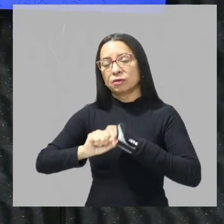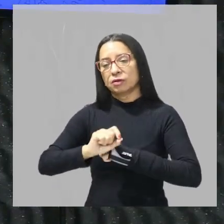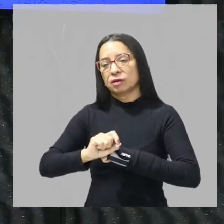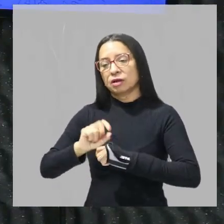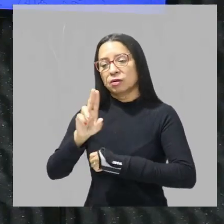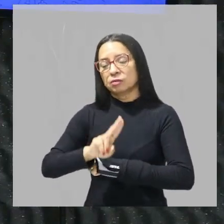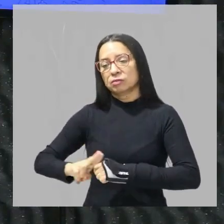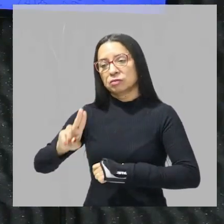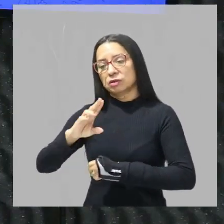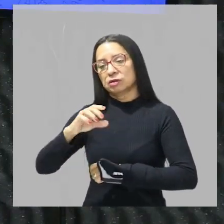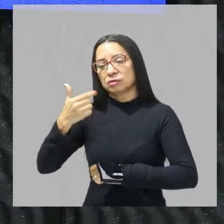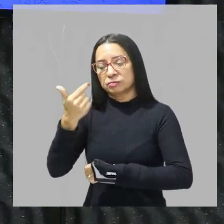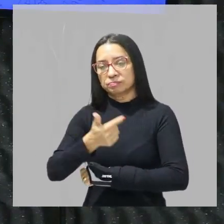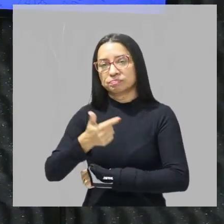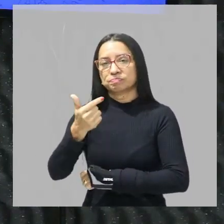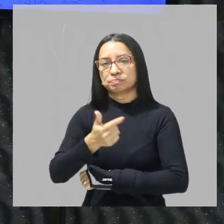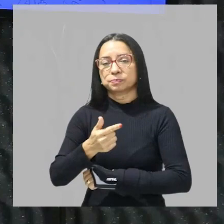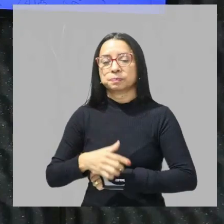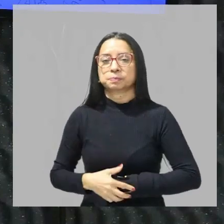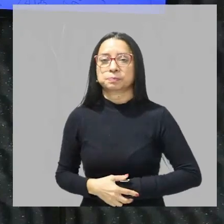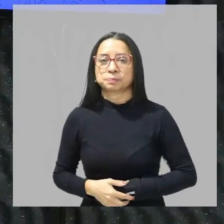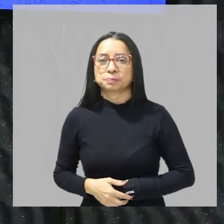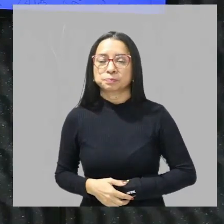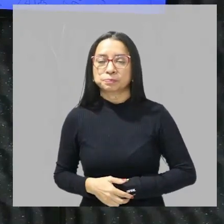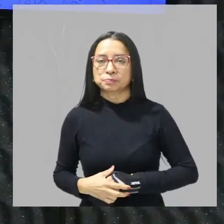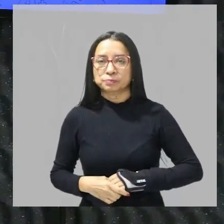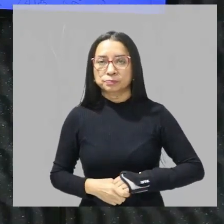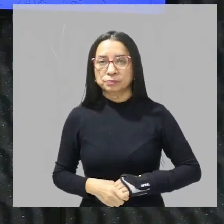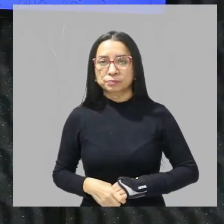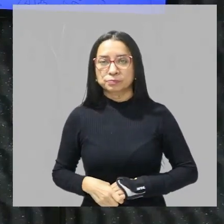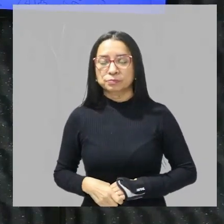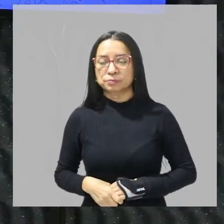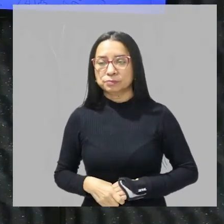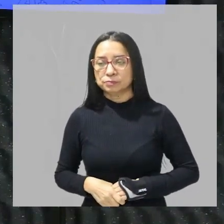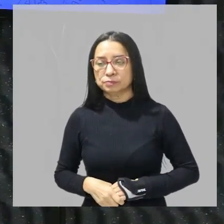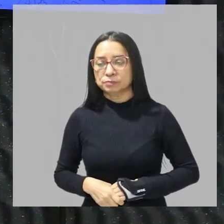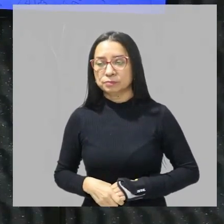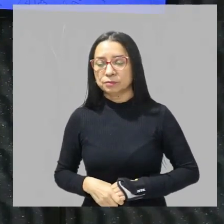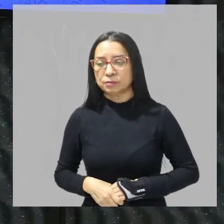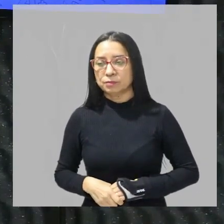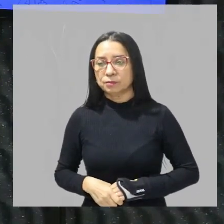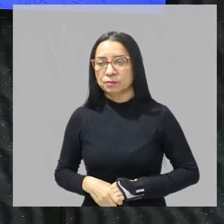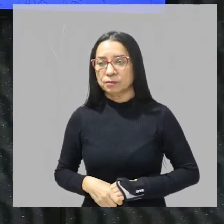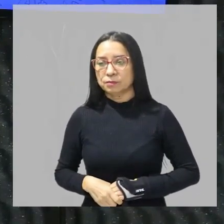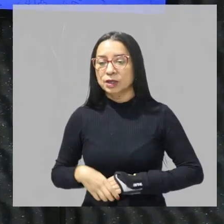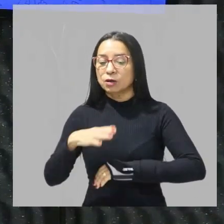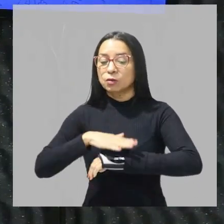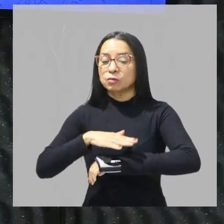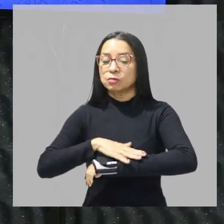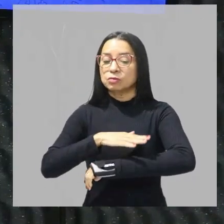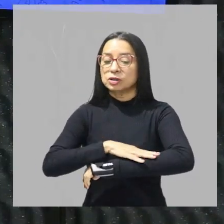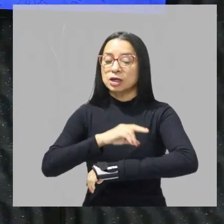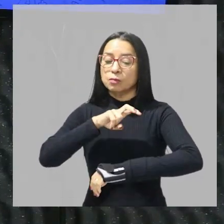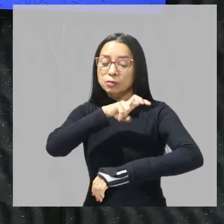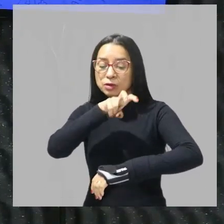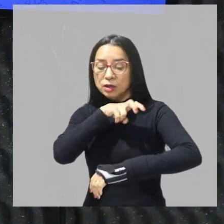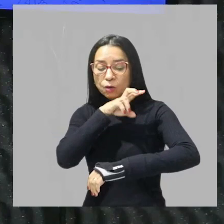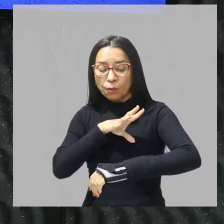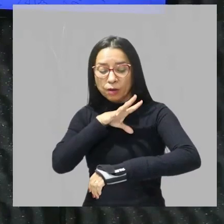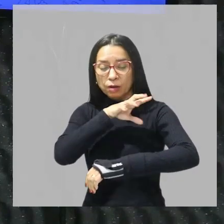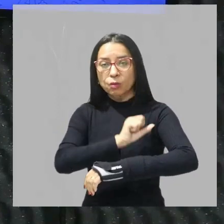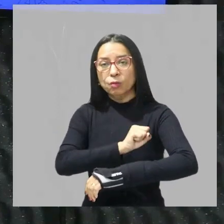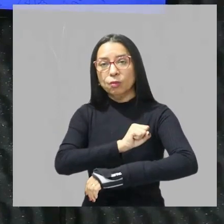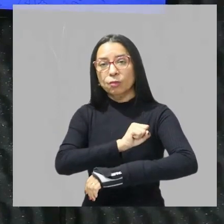consumidor secundário. Ok, pessoal? Este sapo que serve de alimento aqui para a cobra, olha só, como o sapo ele